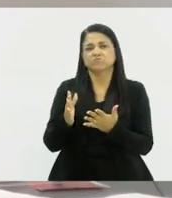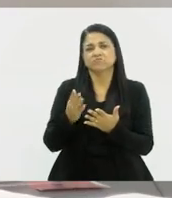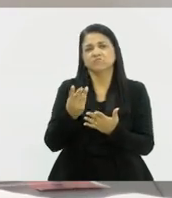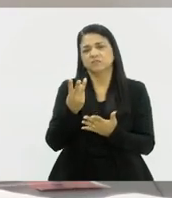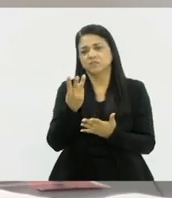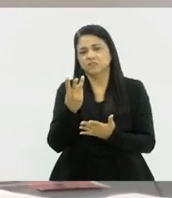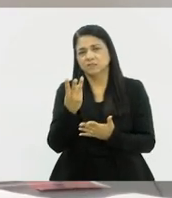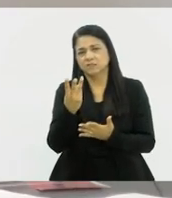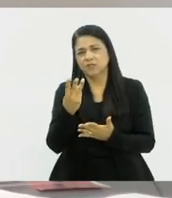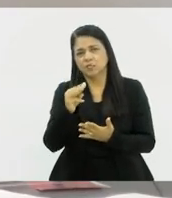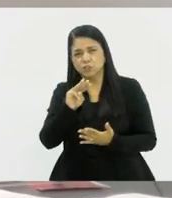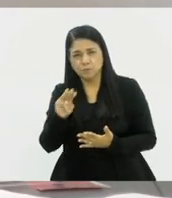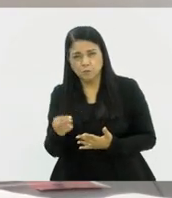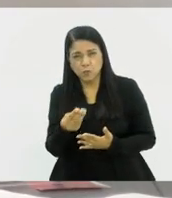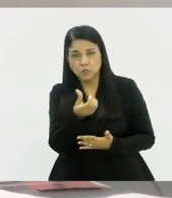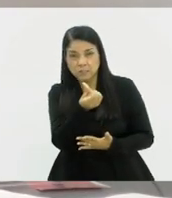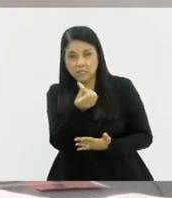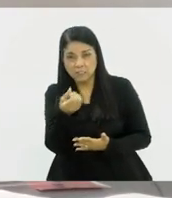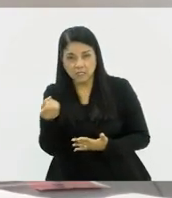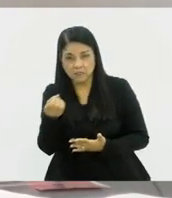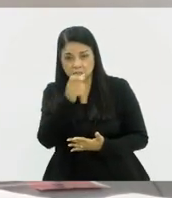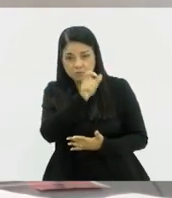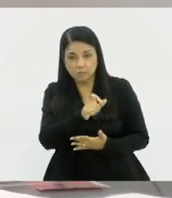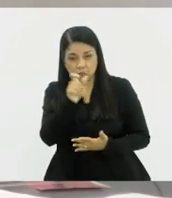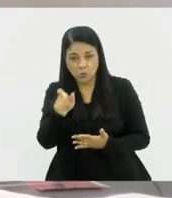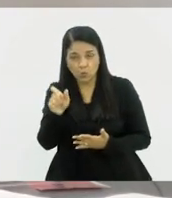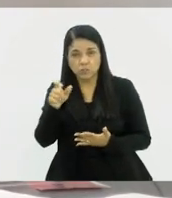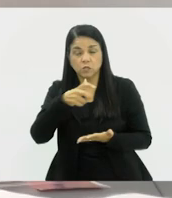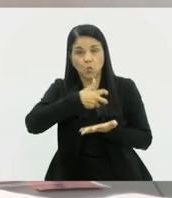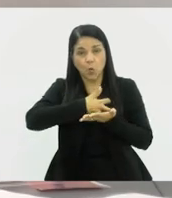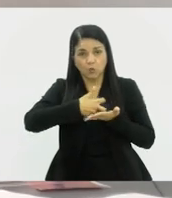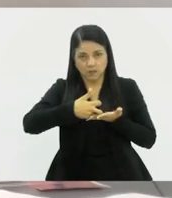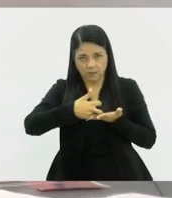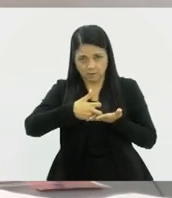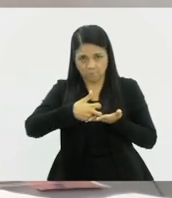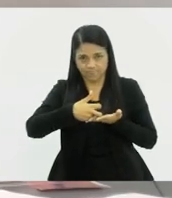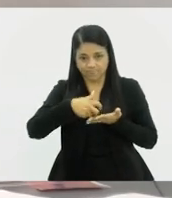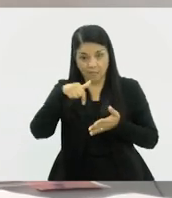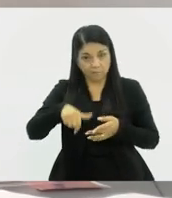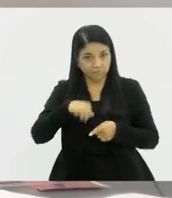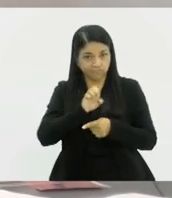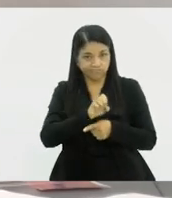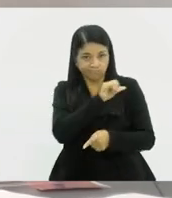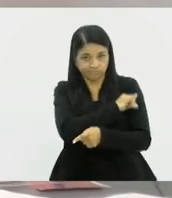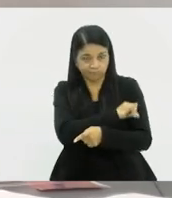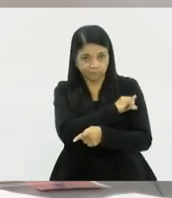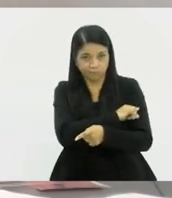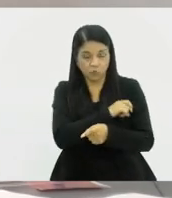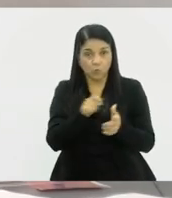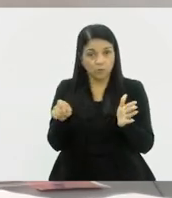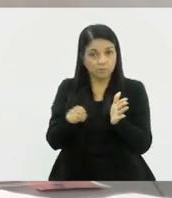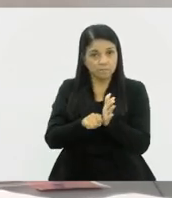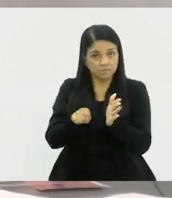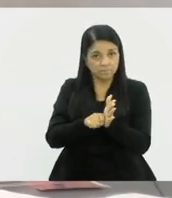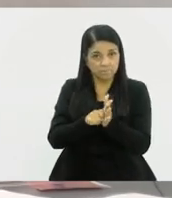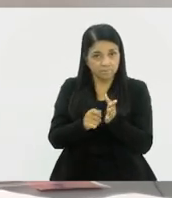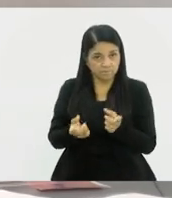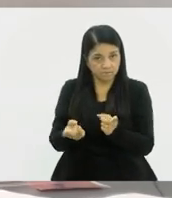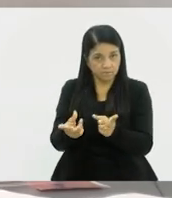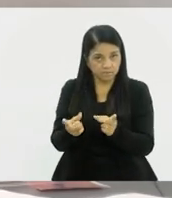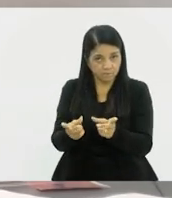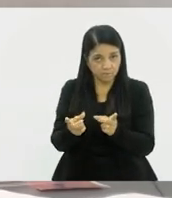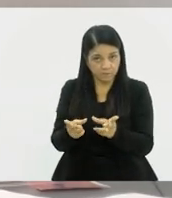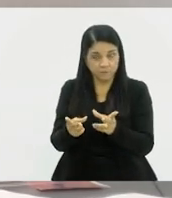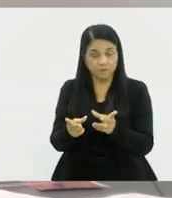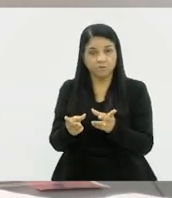3.600 casos de pessoas condenadas aqui no Rio como traficantes desses algo